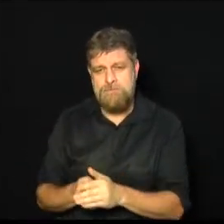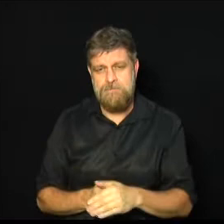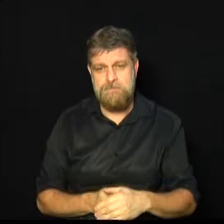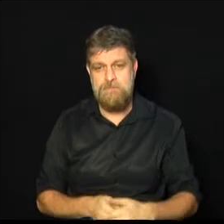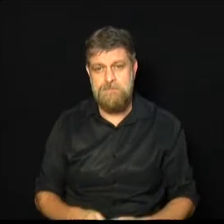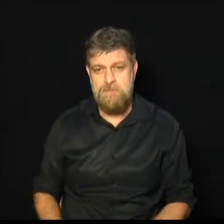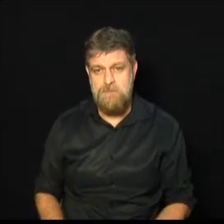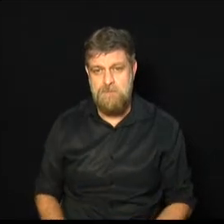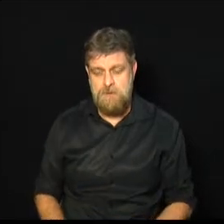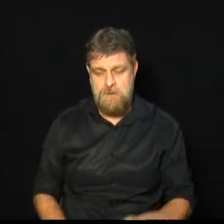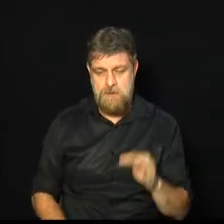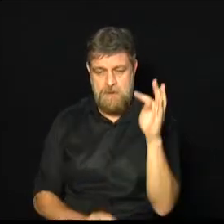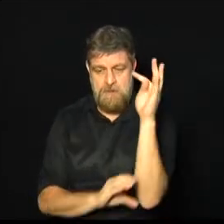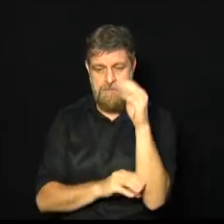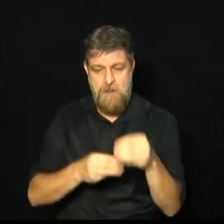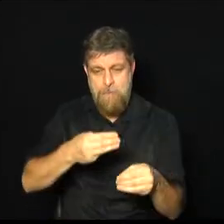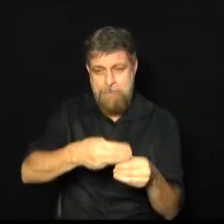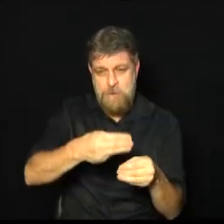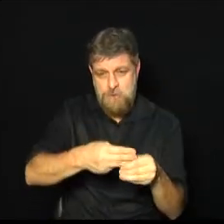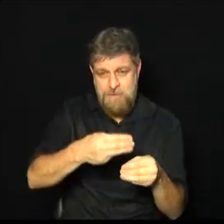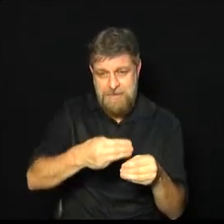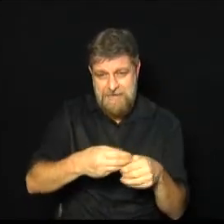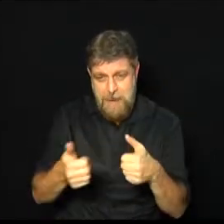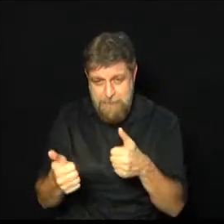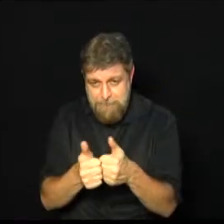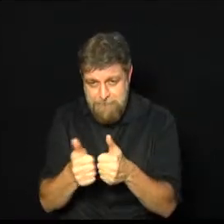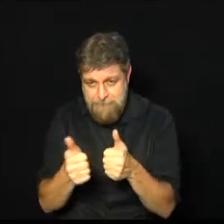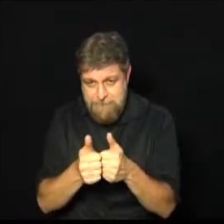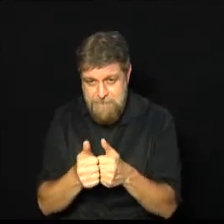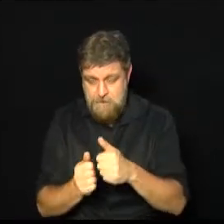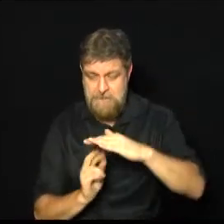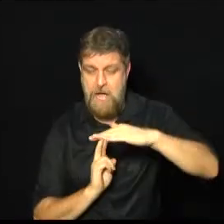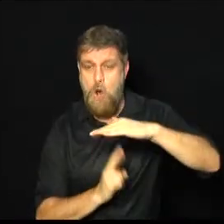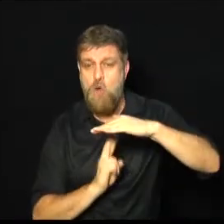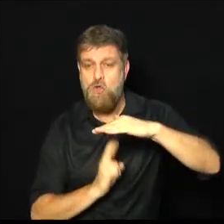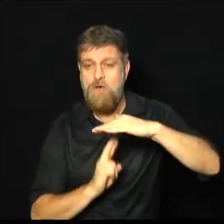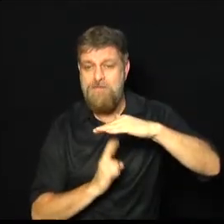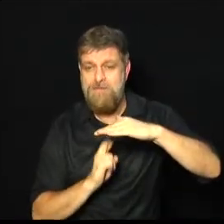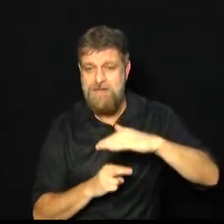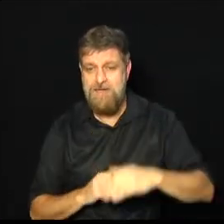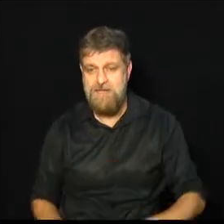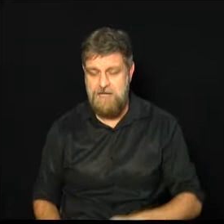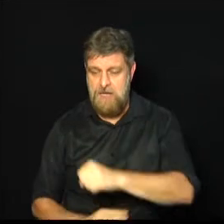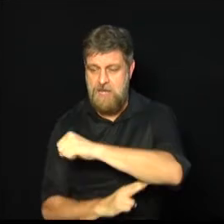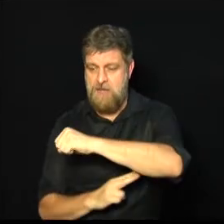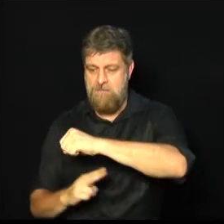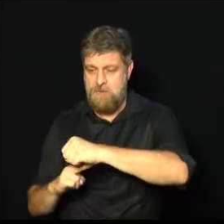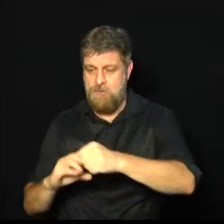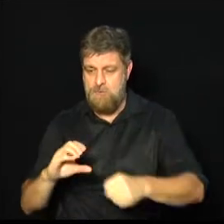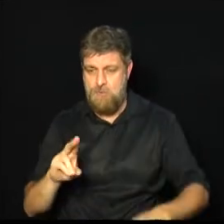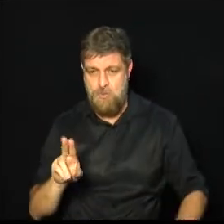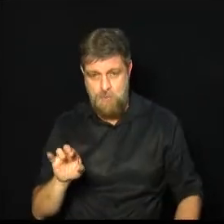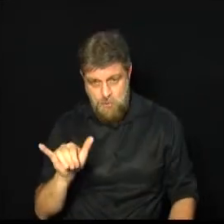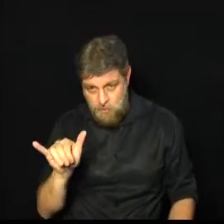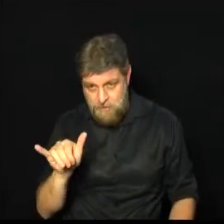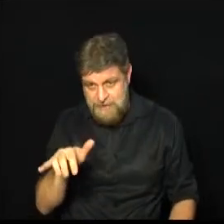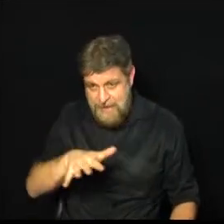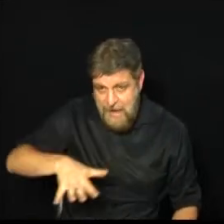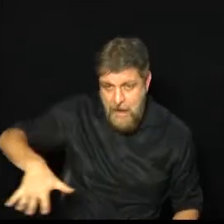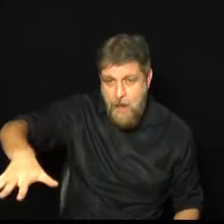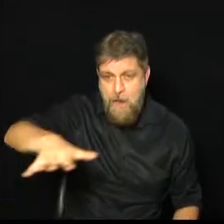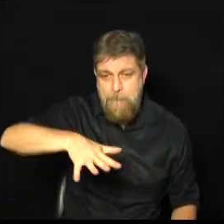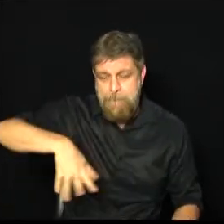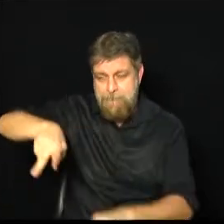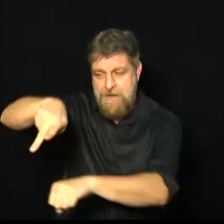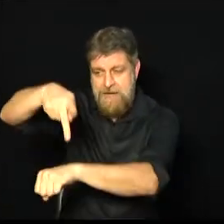melhor, entre o terminal metropolitano, né, que é ao lado da estação rodoviária, e o viaduto Cury. Tem uma área ali que é uma área da União.